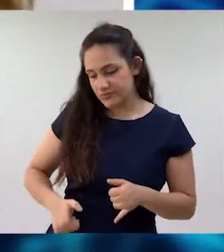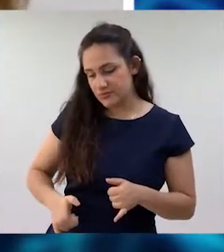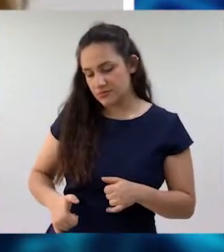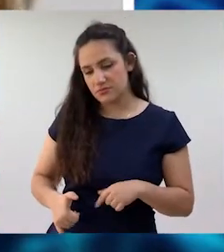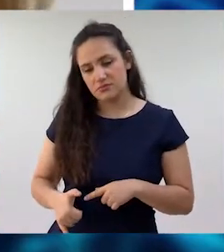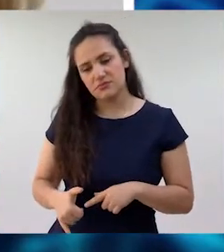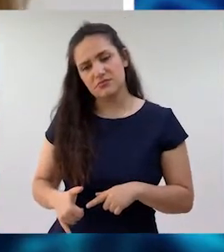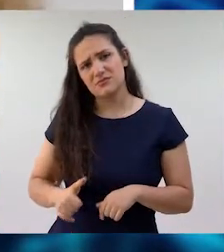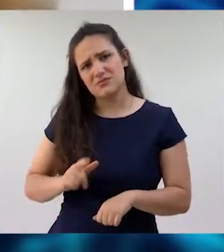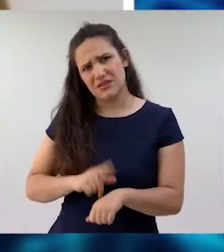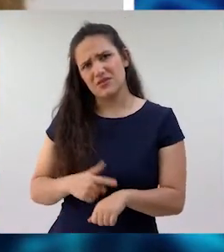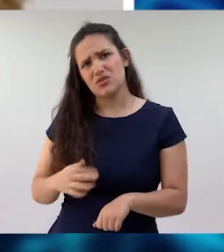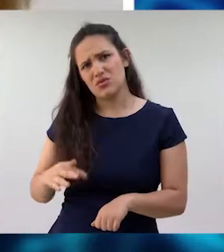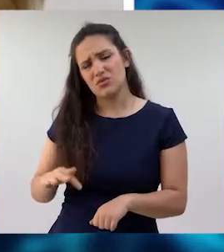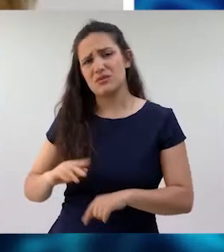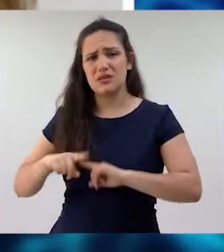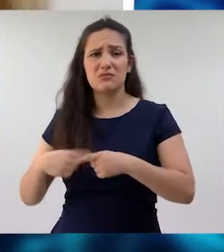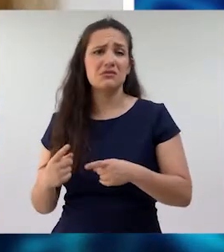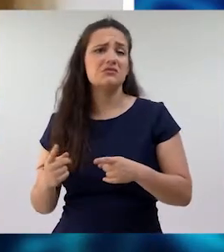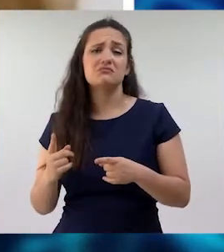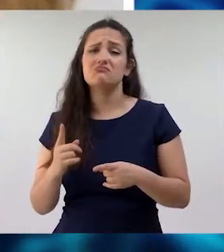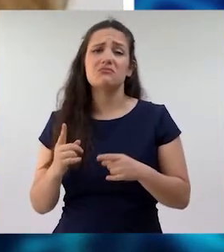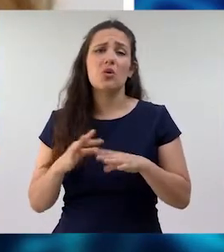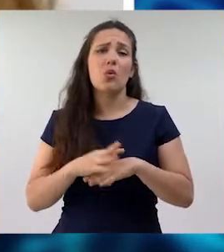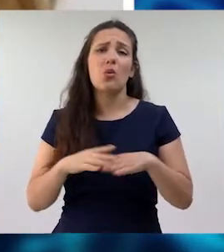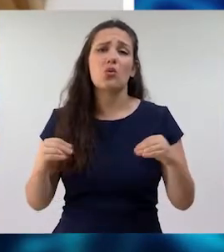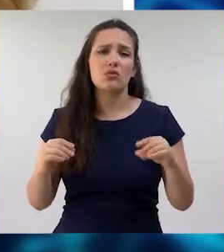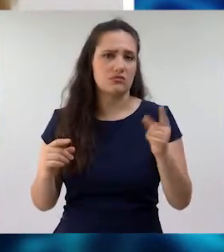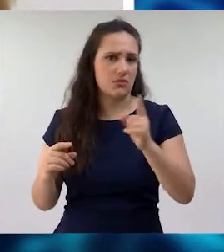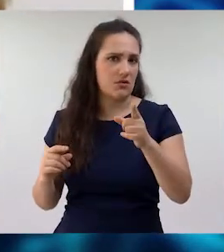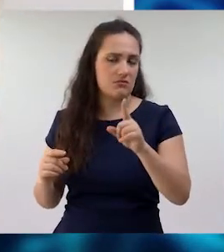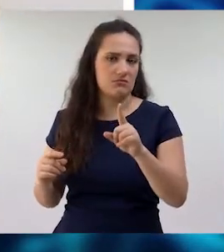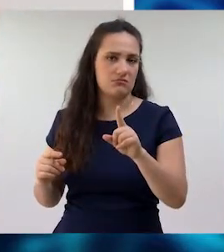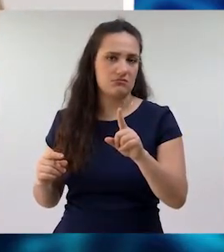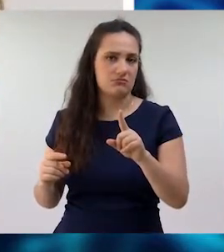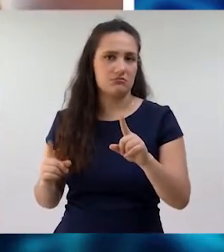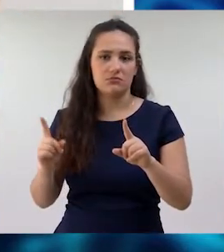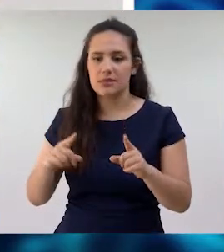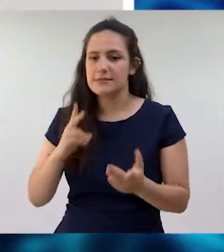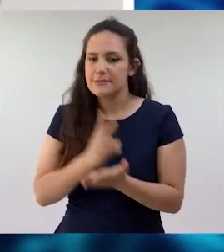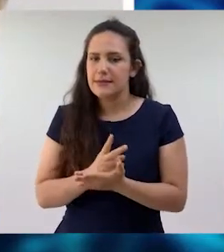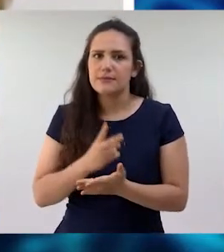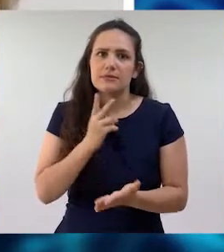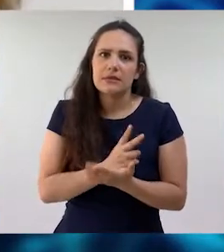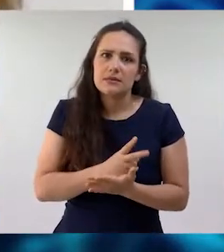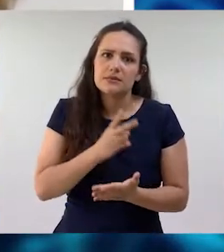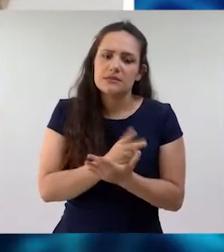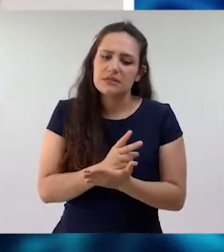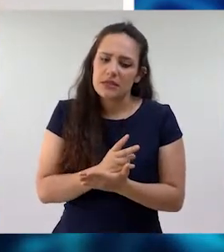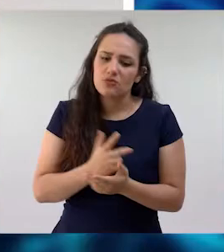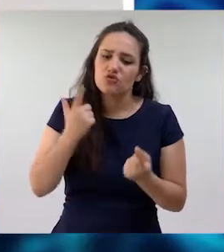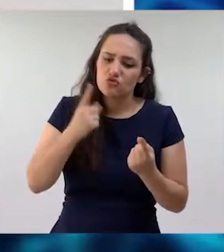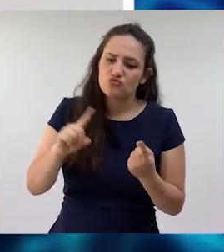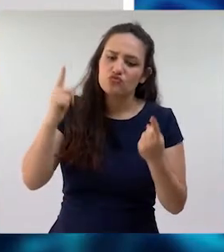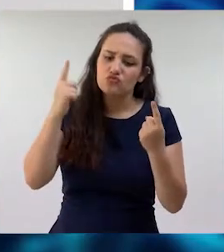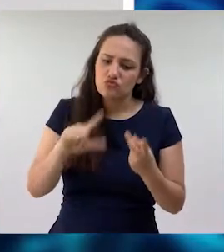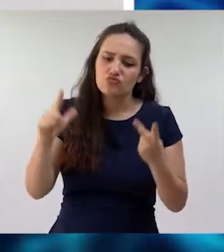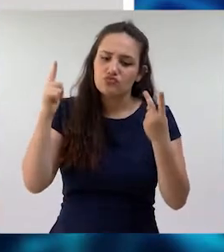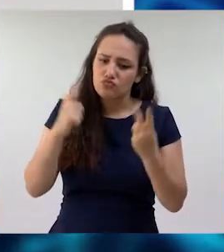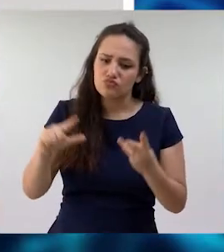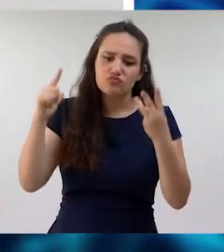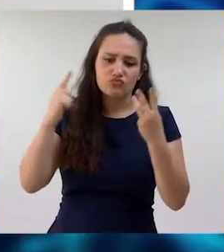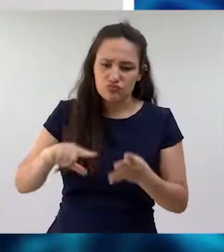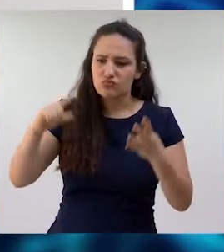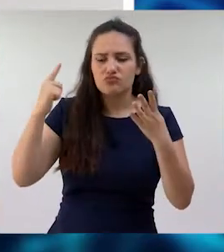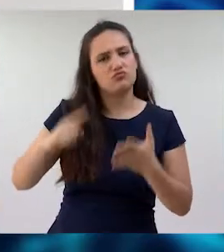estavam ressecadas, teve uma dor ali no ânus, sangrou. Depois melhorou, passou. São coisas insidiosas. Então,